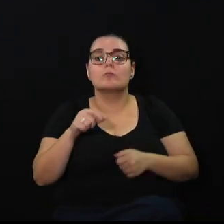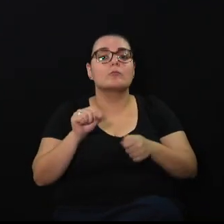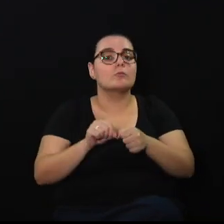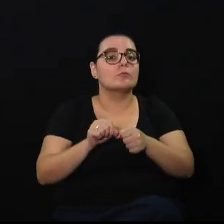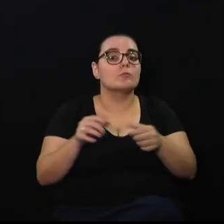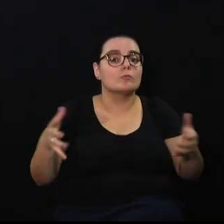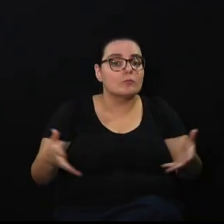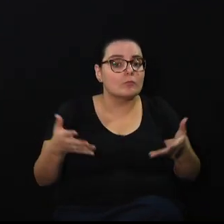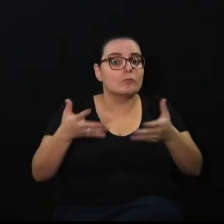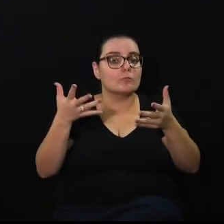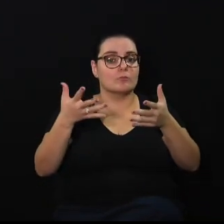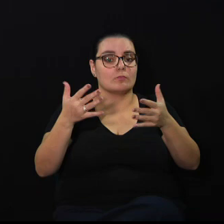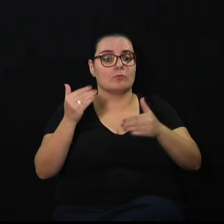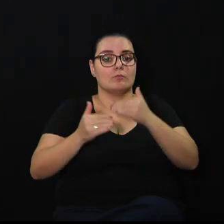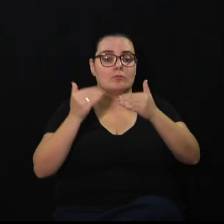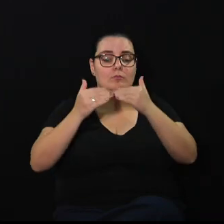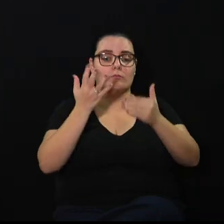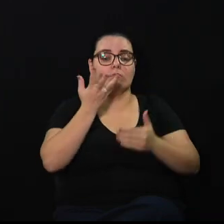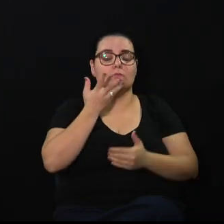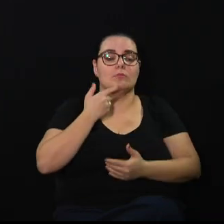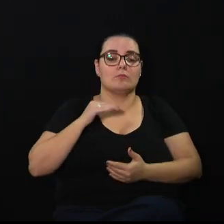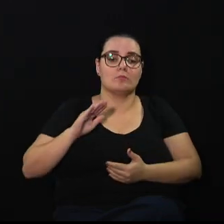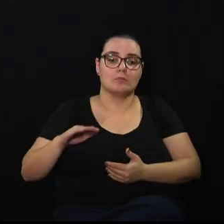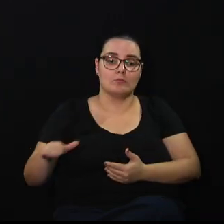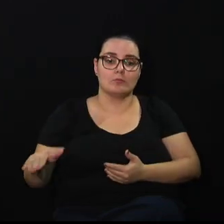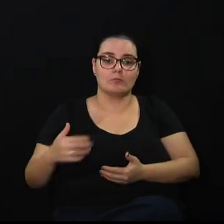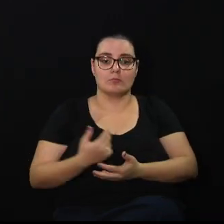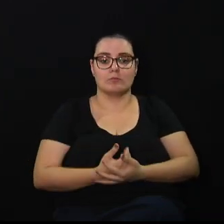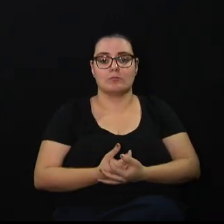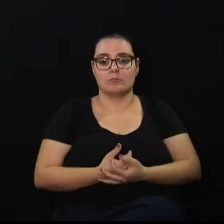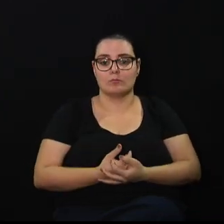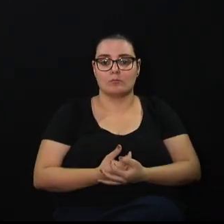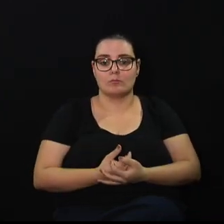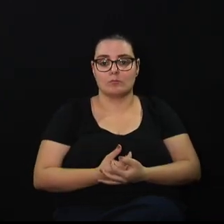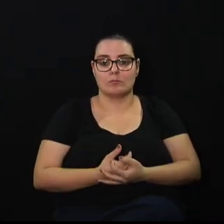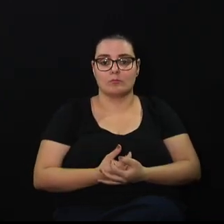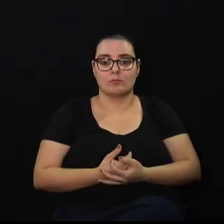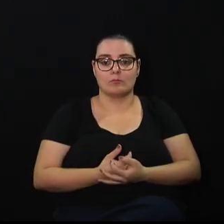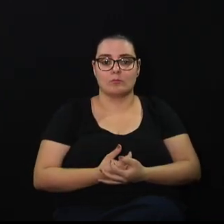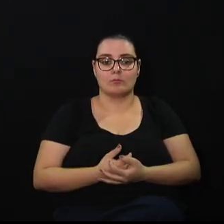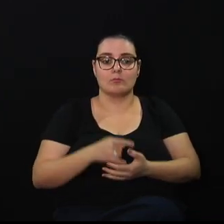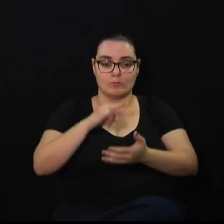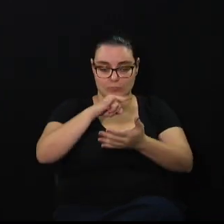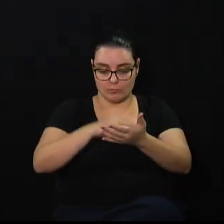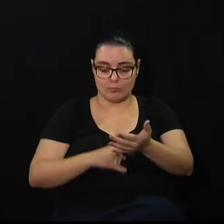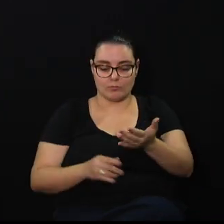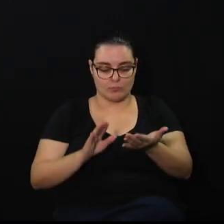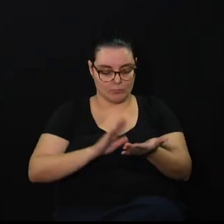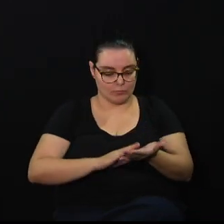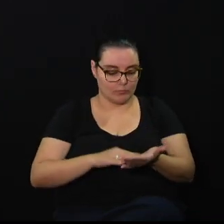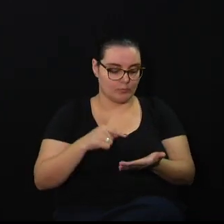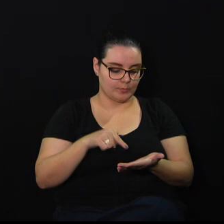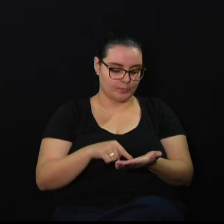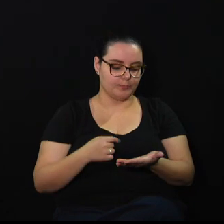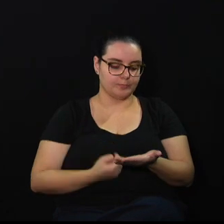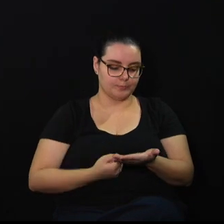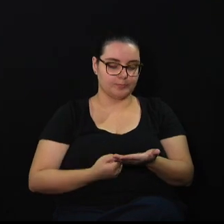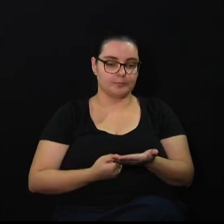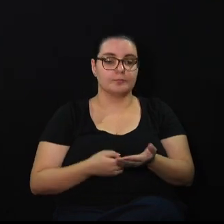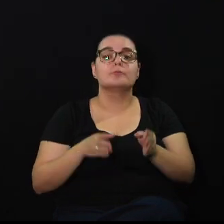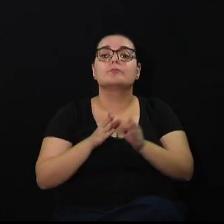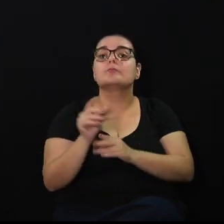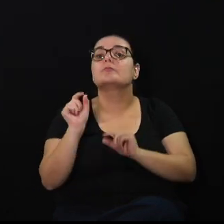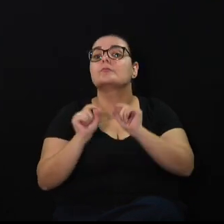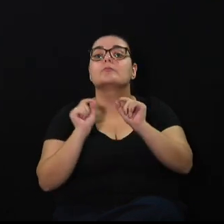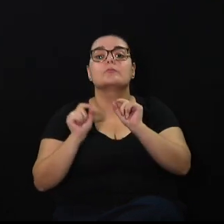criança com esse laudo em mãos a orientação que a gente costuma dar é que